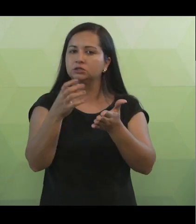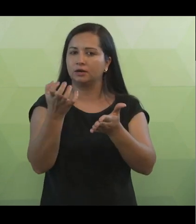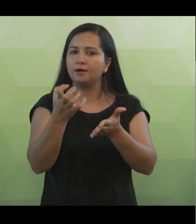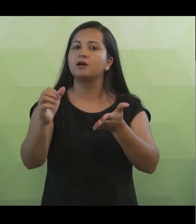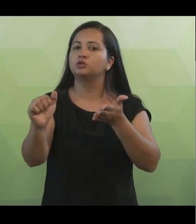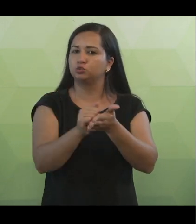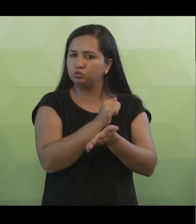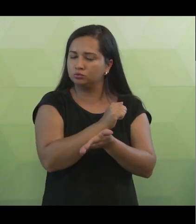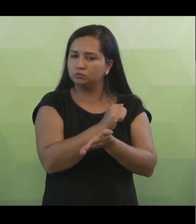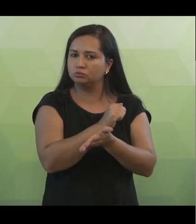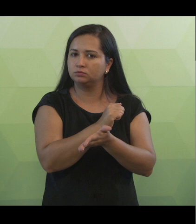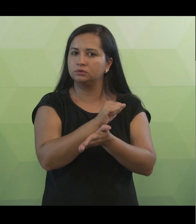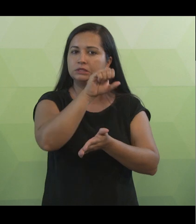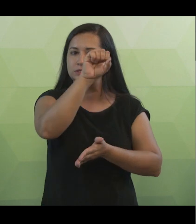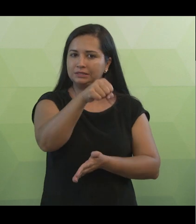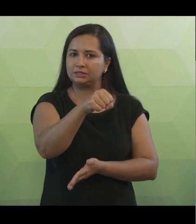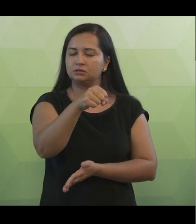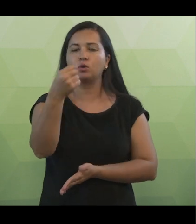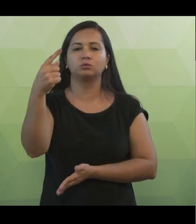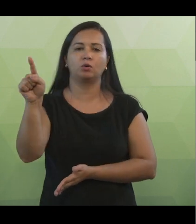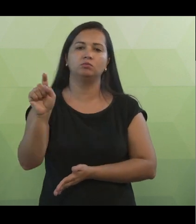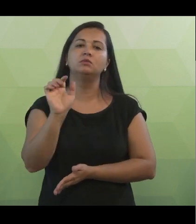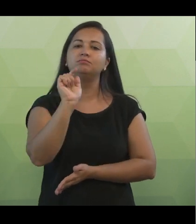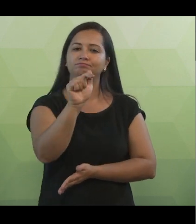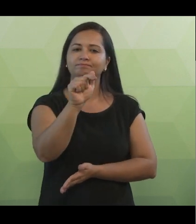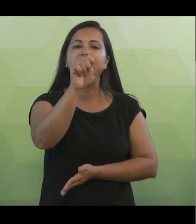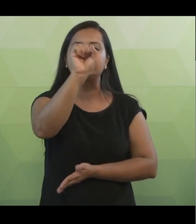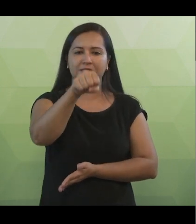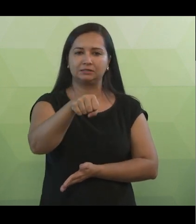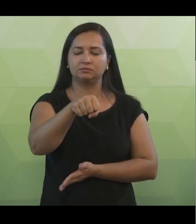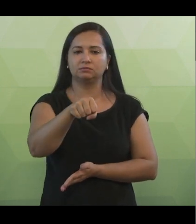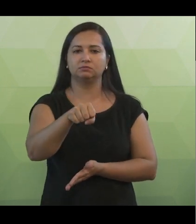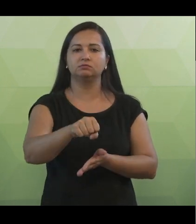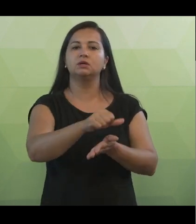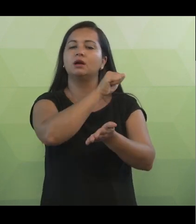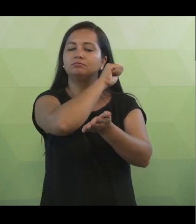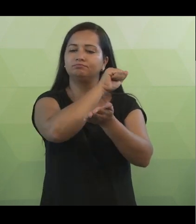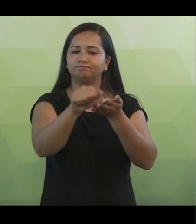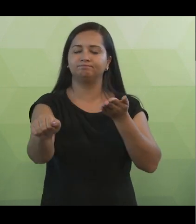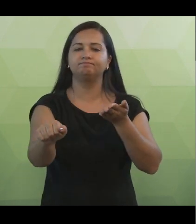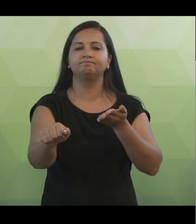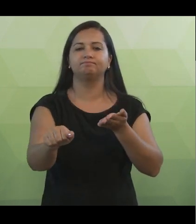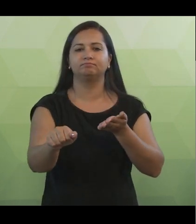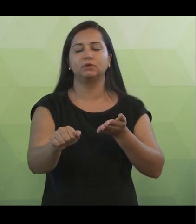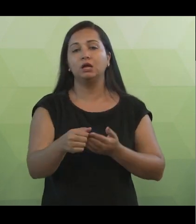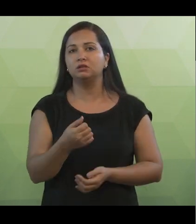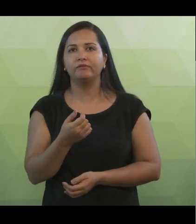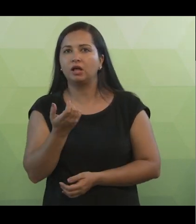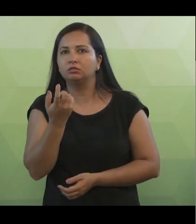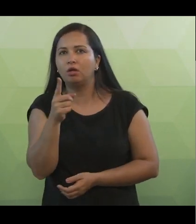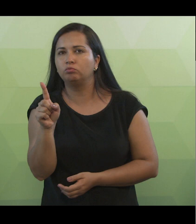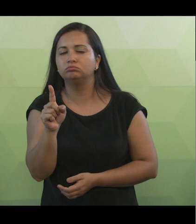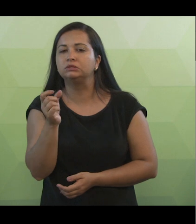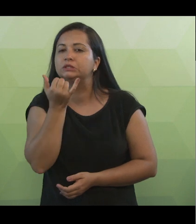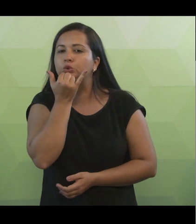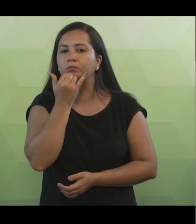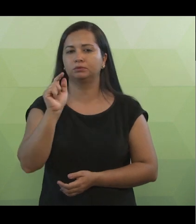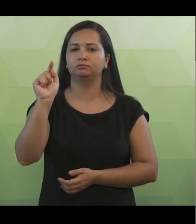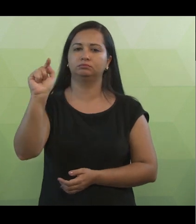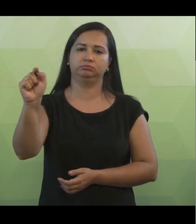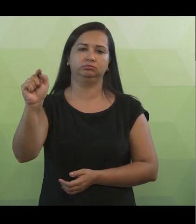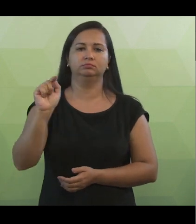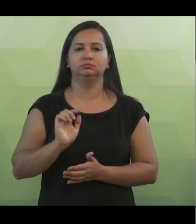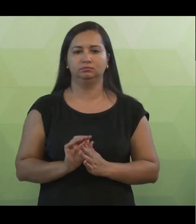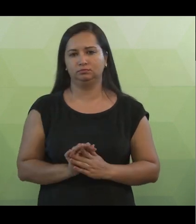esse item. Para excluir, é só clicar em Sim, e se não quiser excluir, é só clicar em Não.